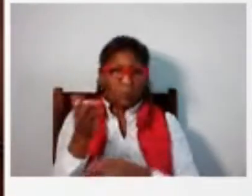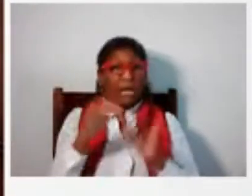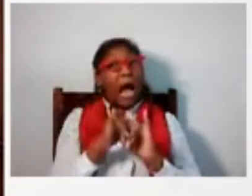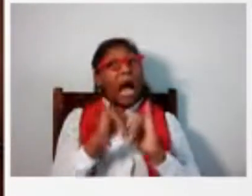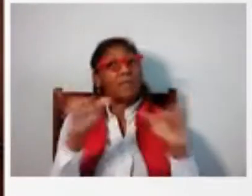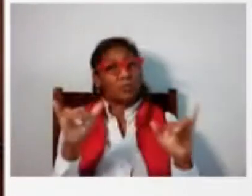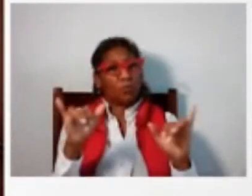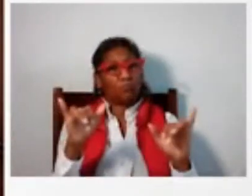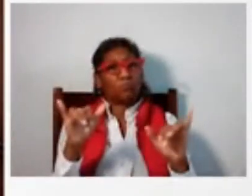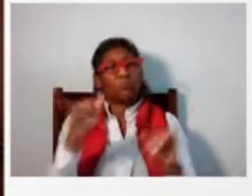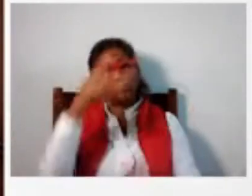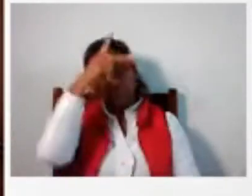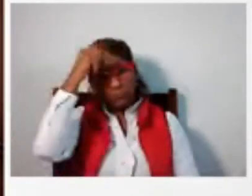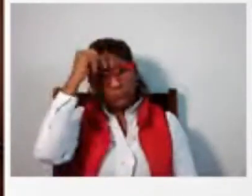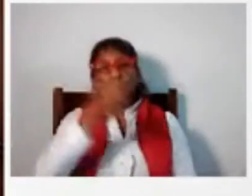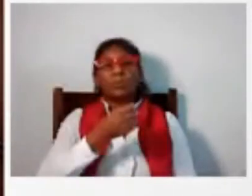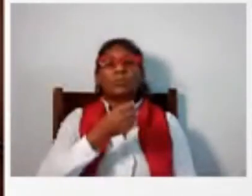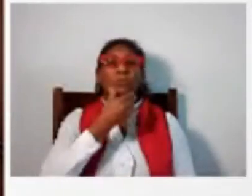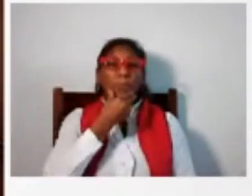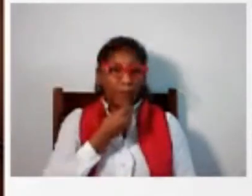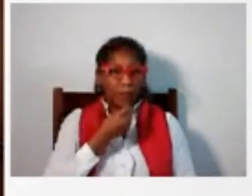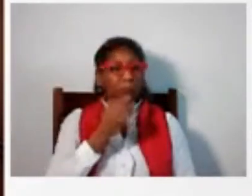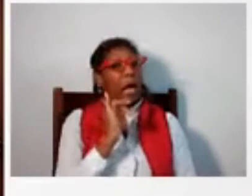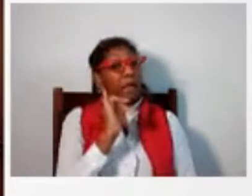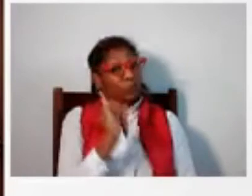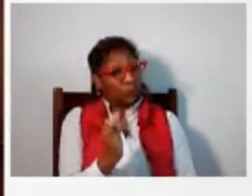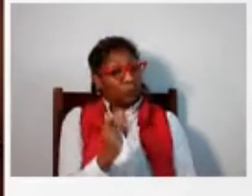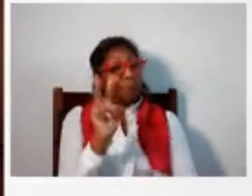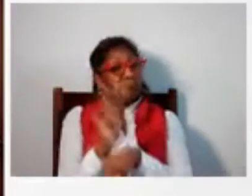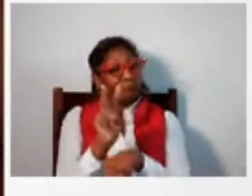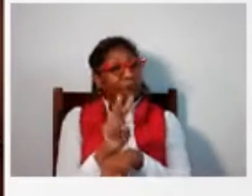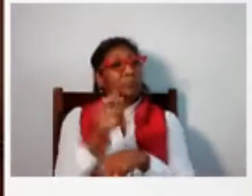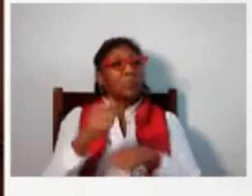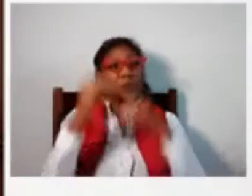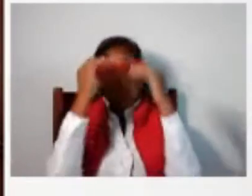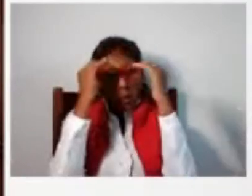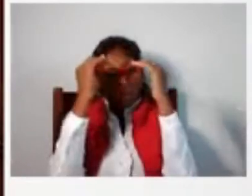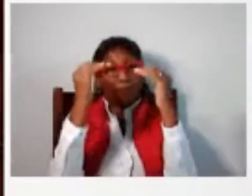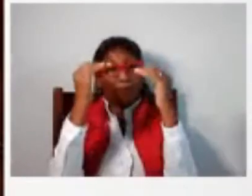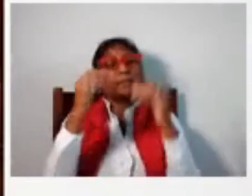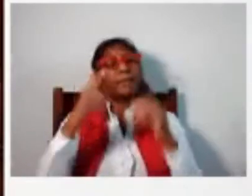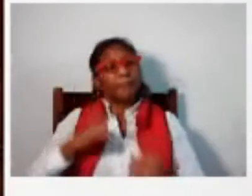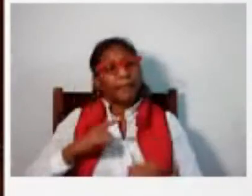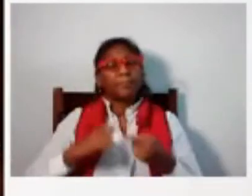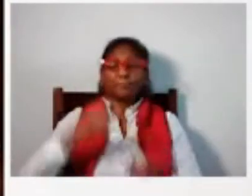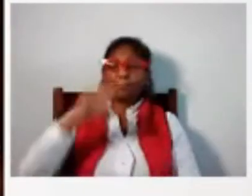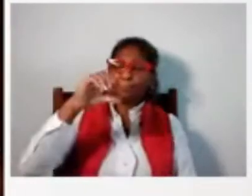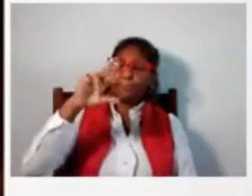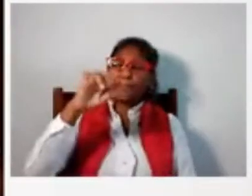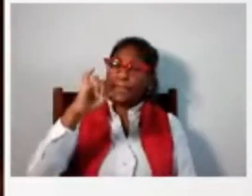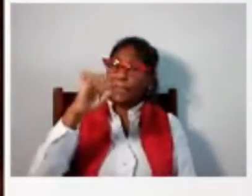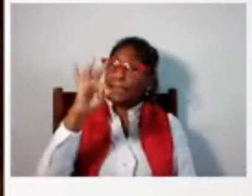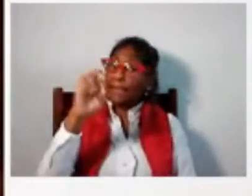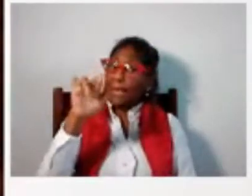de que, evidentemente, a partir da notificação que já está fazendo, devem obediência aos critérios do distanciamento controlado e que, se